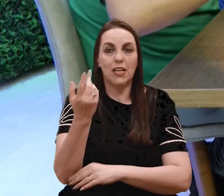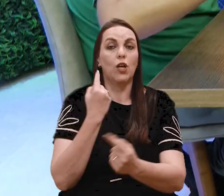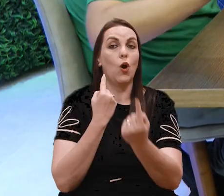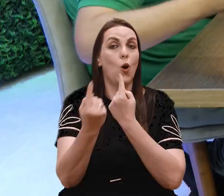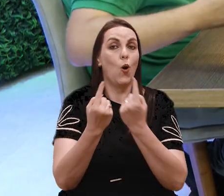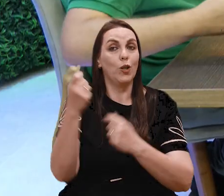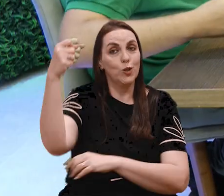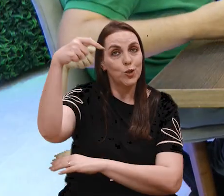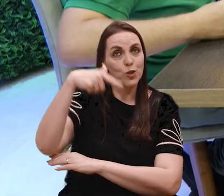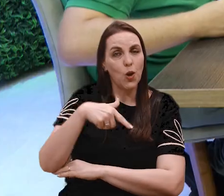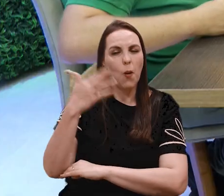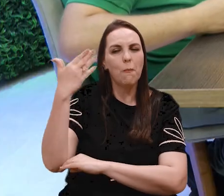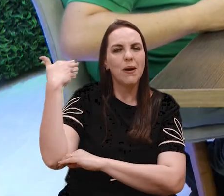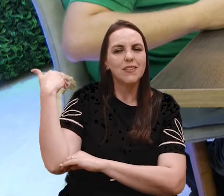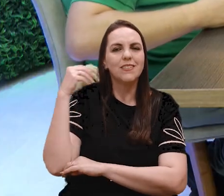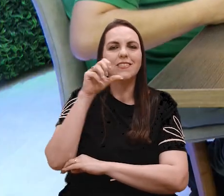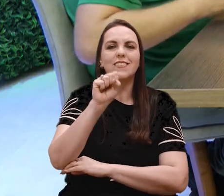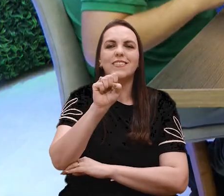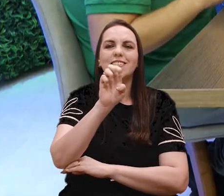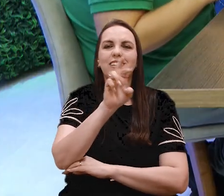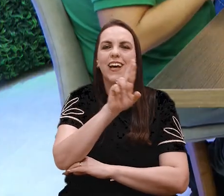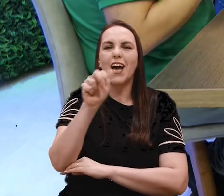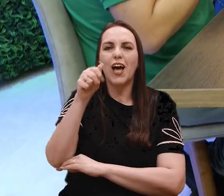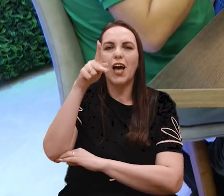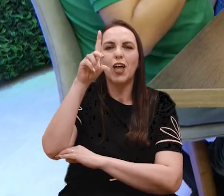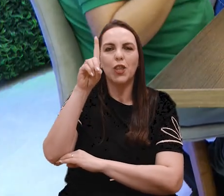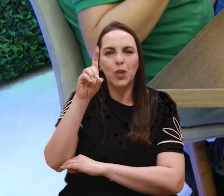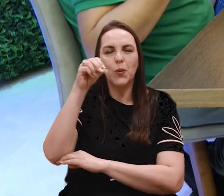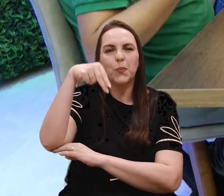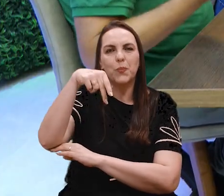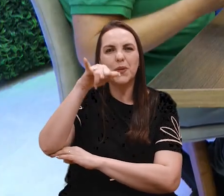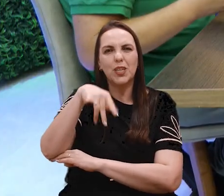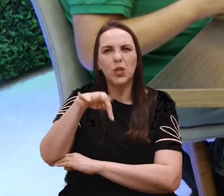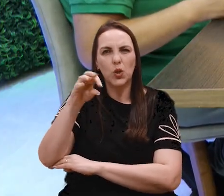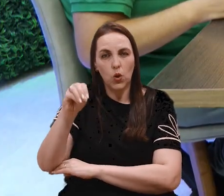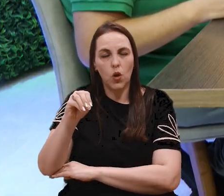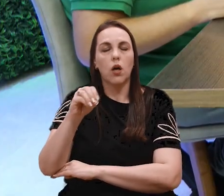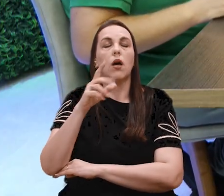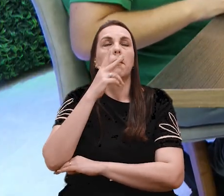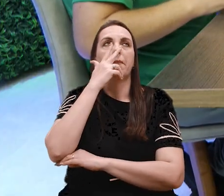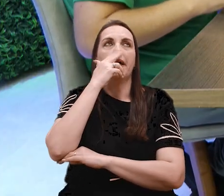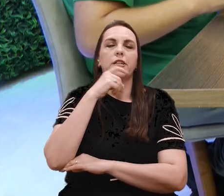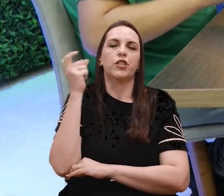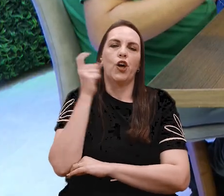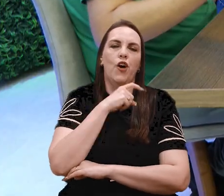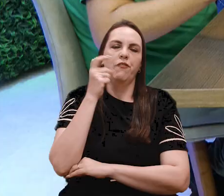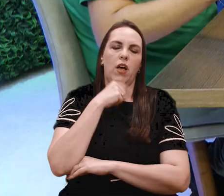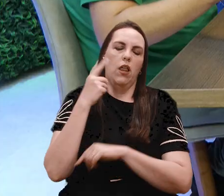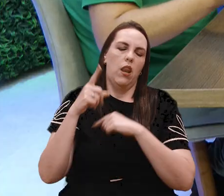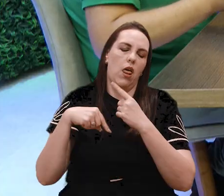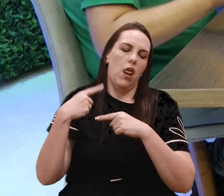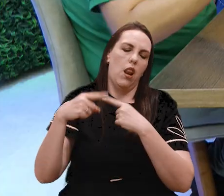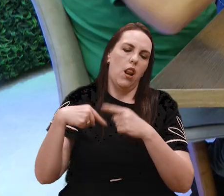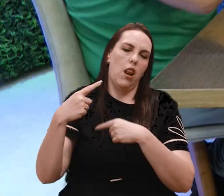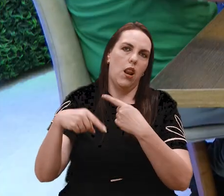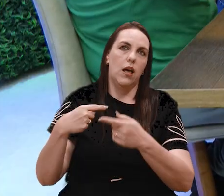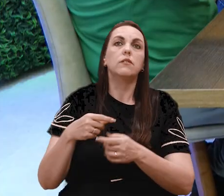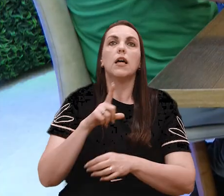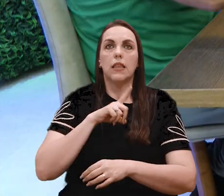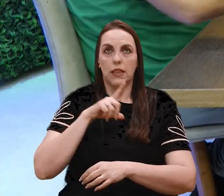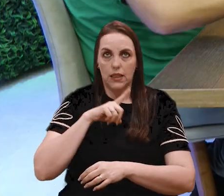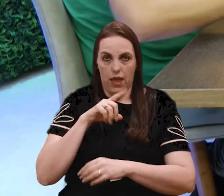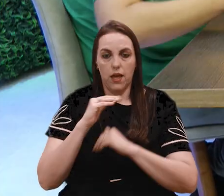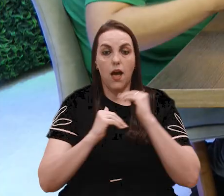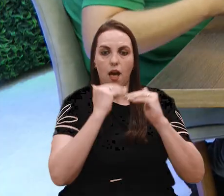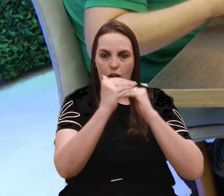antiga Serra do Pinto, né? Que foi uma novela mais do que mexicana para se entregar. Ela teve um avanço considerável no governo